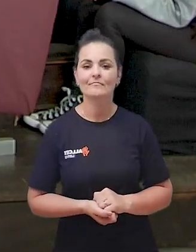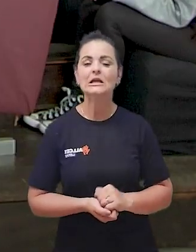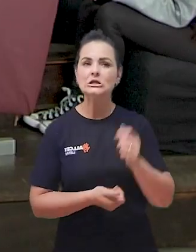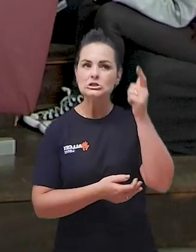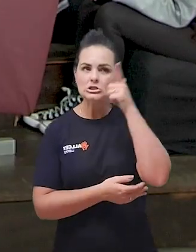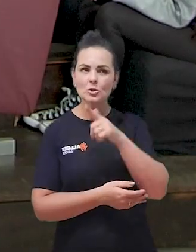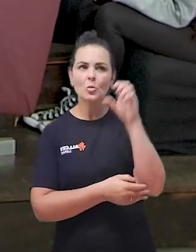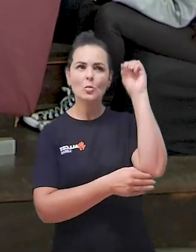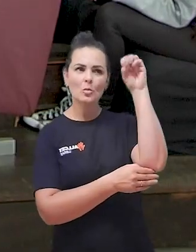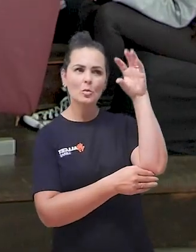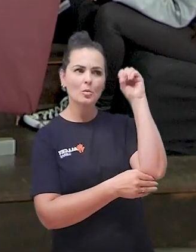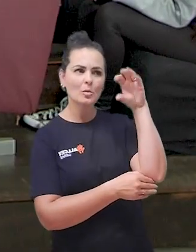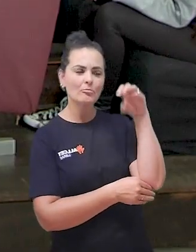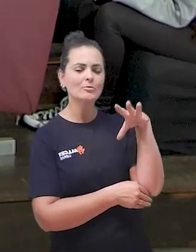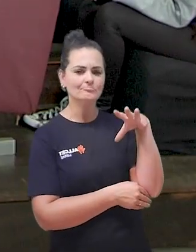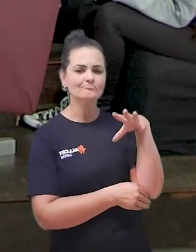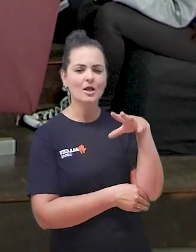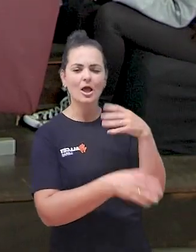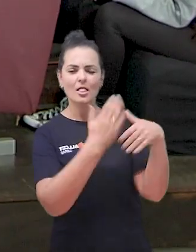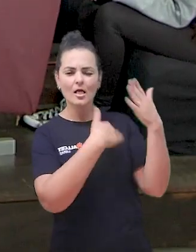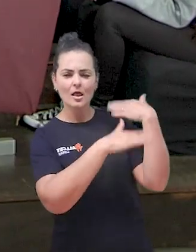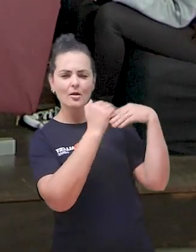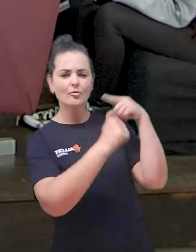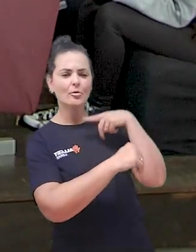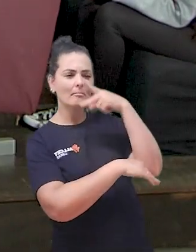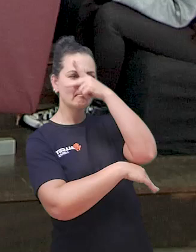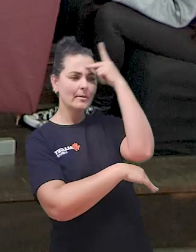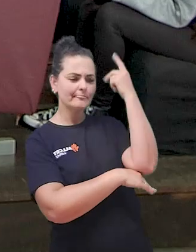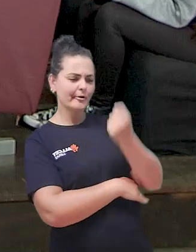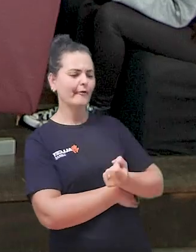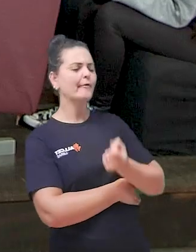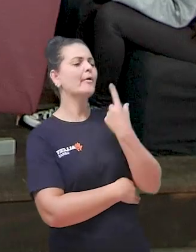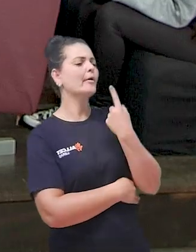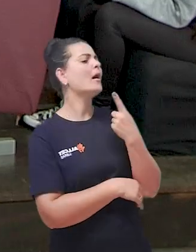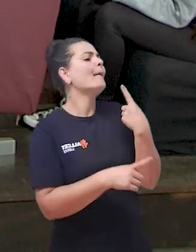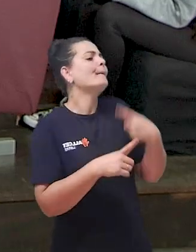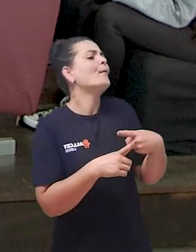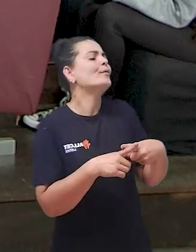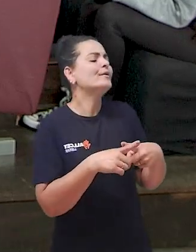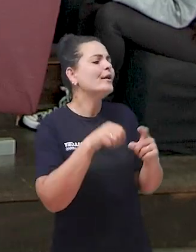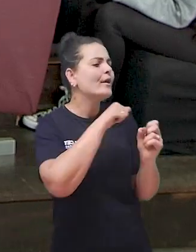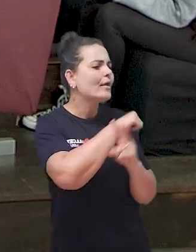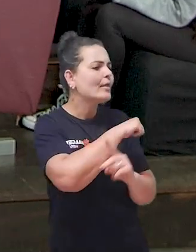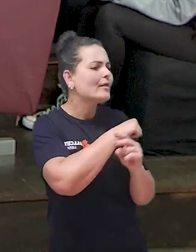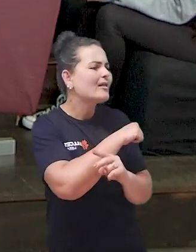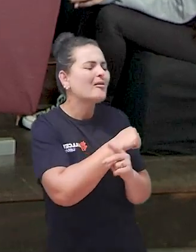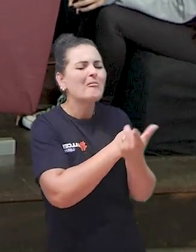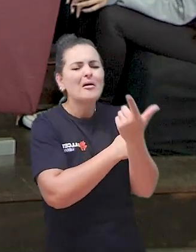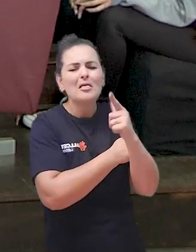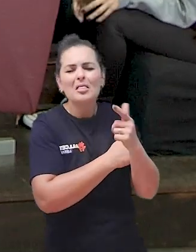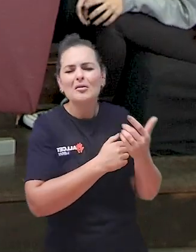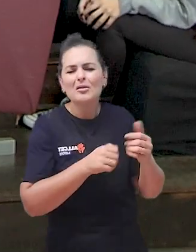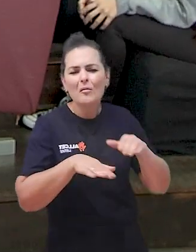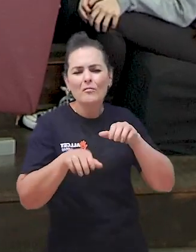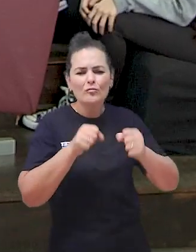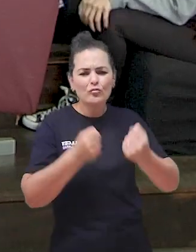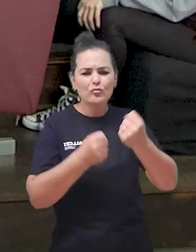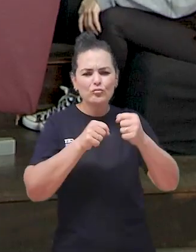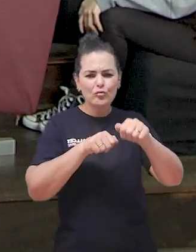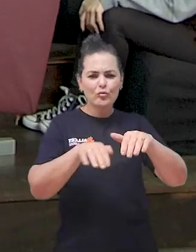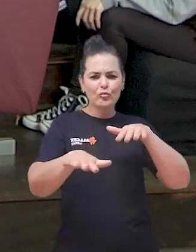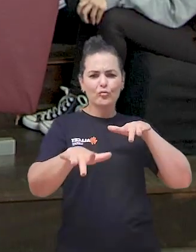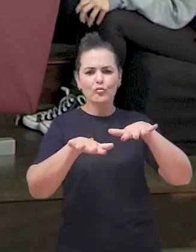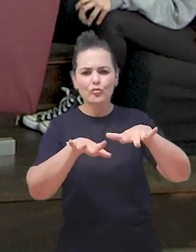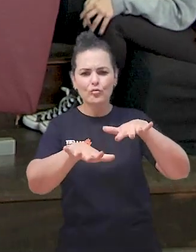o semáforo, daí uma pessoa naquela época disse, mas pô, Nereu não tem movimento, não tem nada. E a pessoa